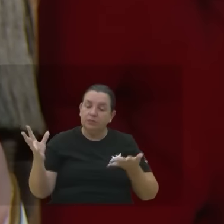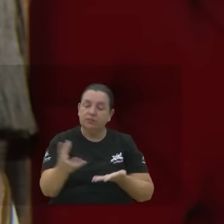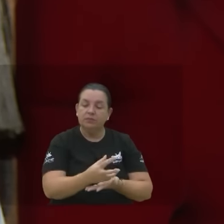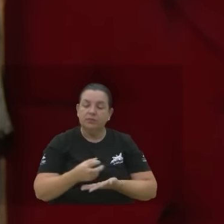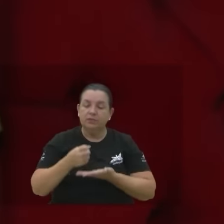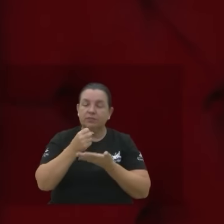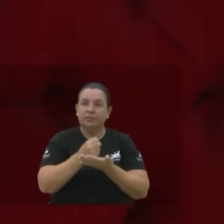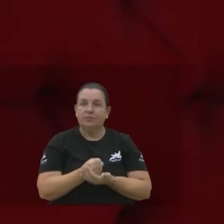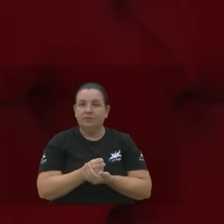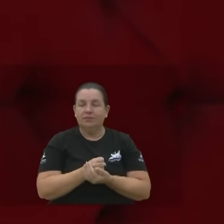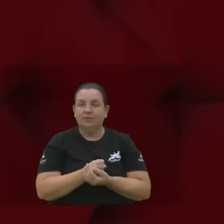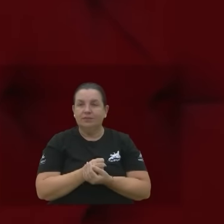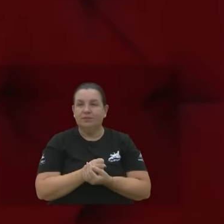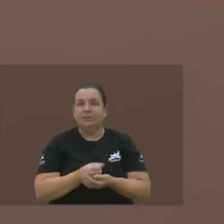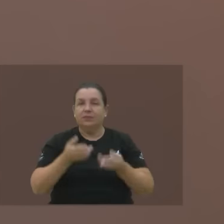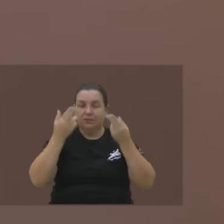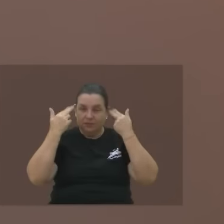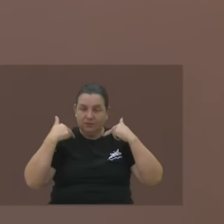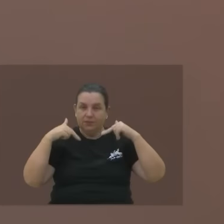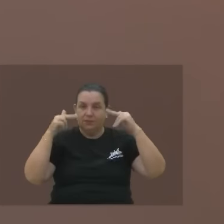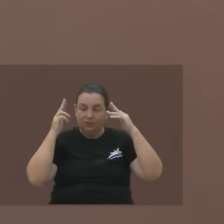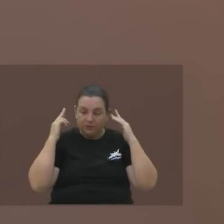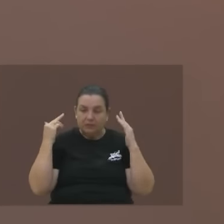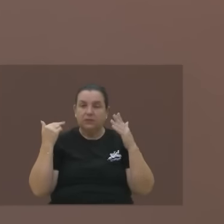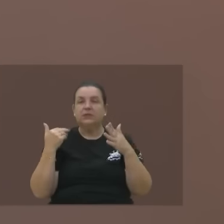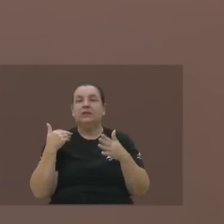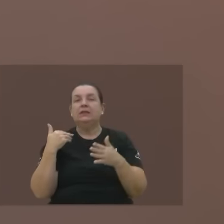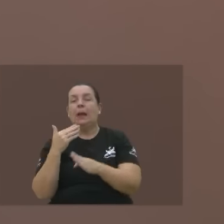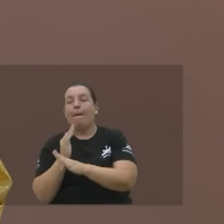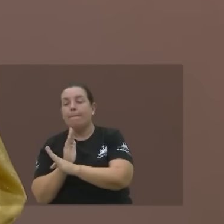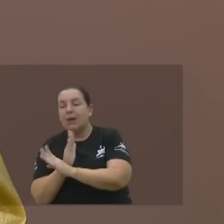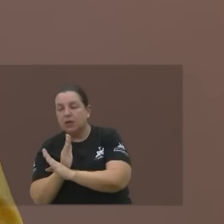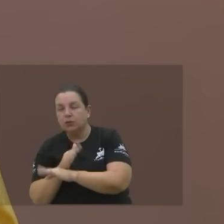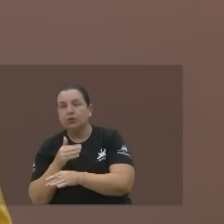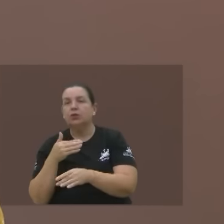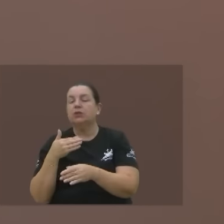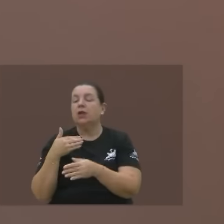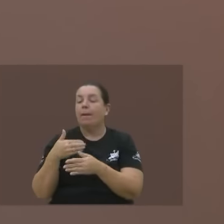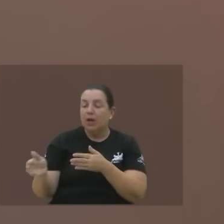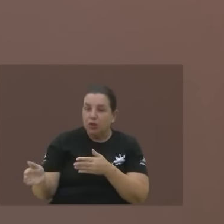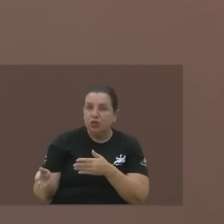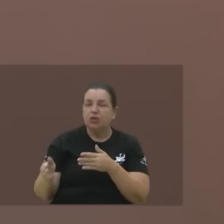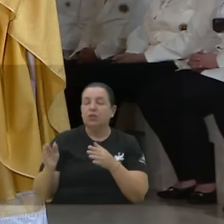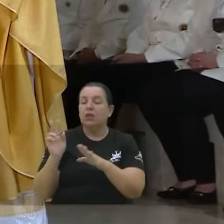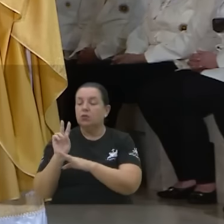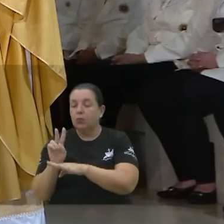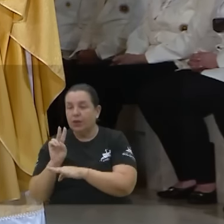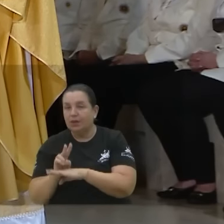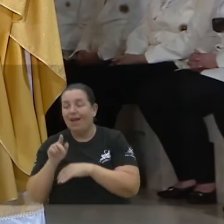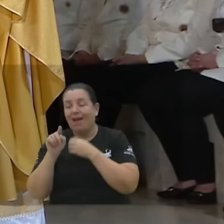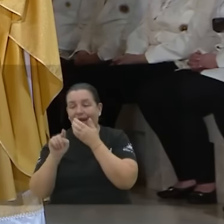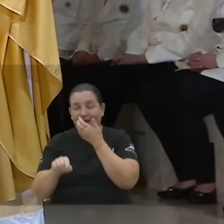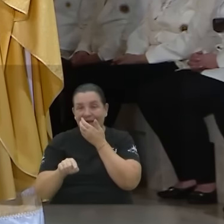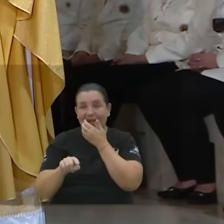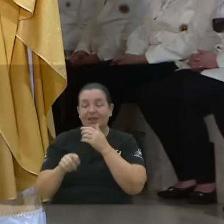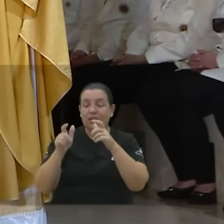resgatar as ovelhas perdidas, cuidar das ovelhas do